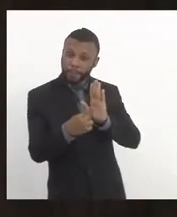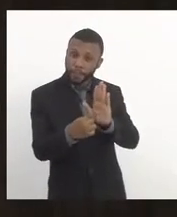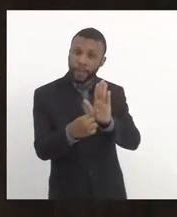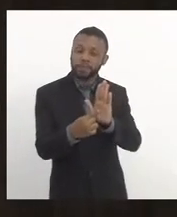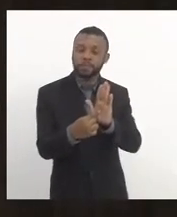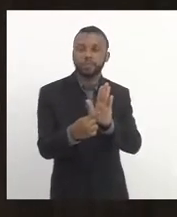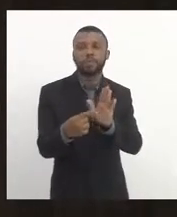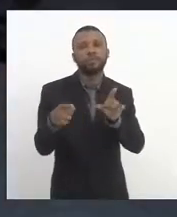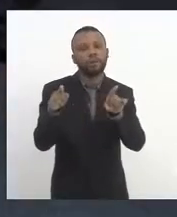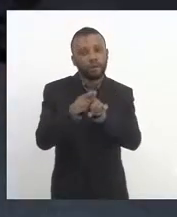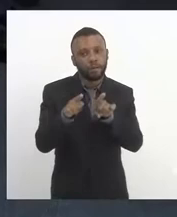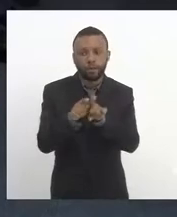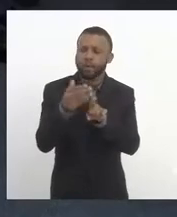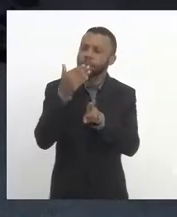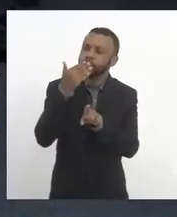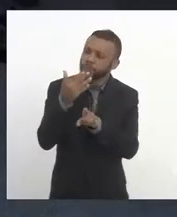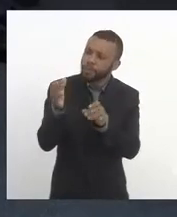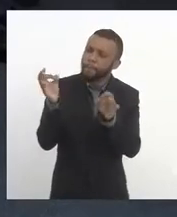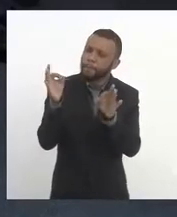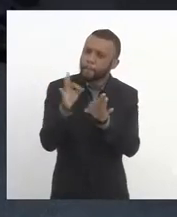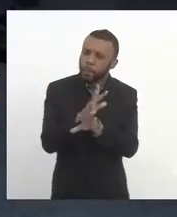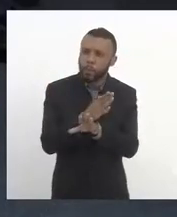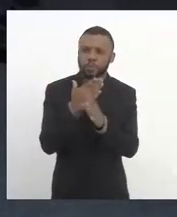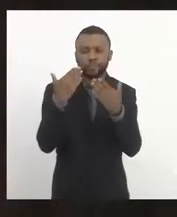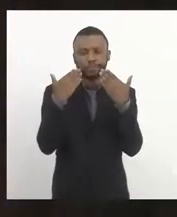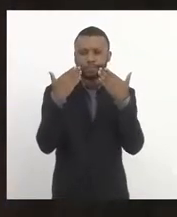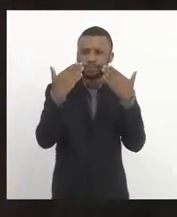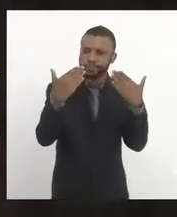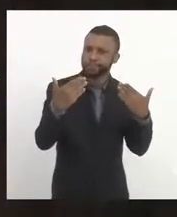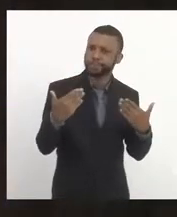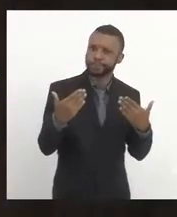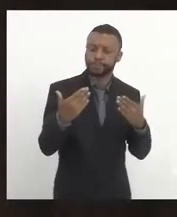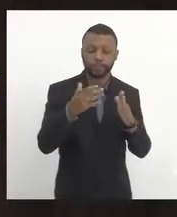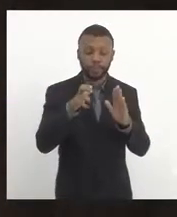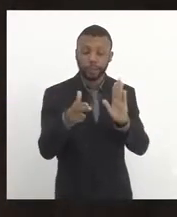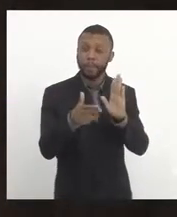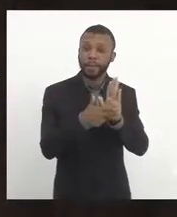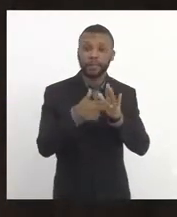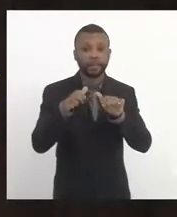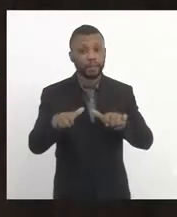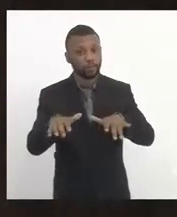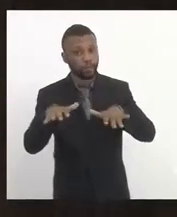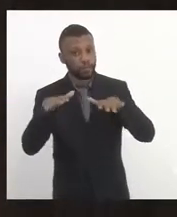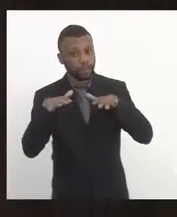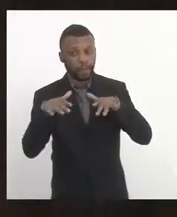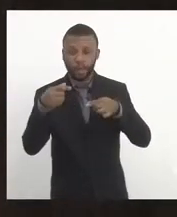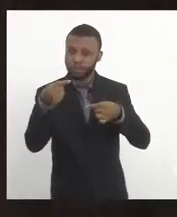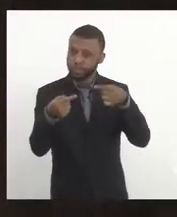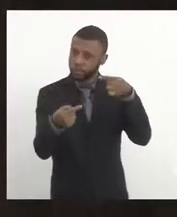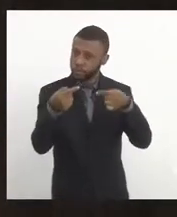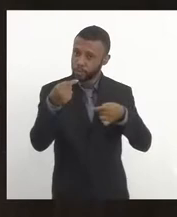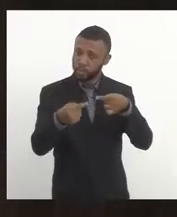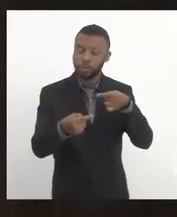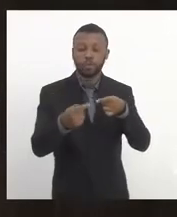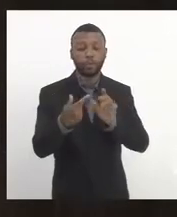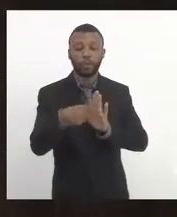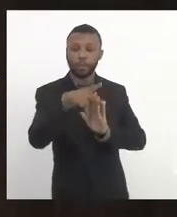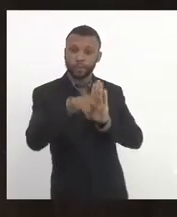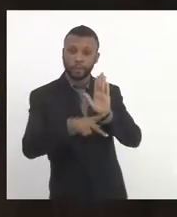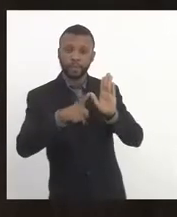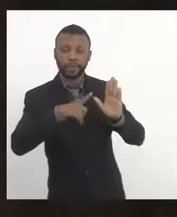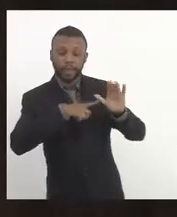apresentadas, estou fazendo esse pedido de pronto ao deputado Luiz Paulo, como emendas de plenário, para que o projeto receba o parecer